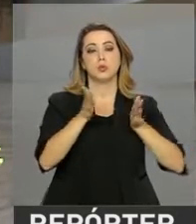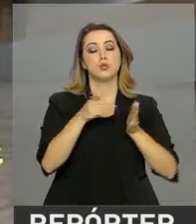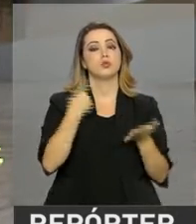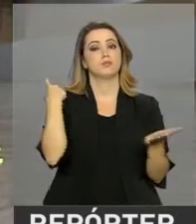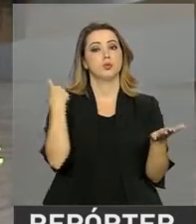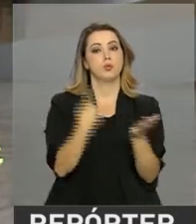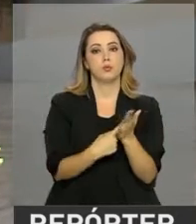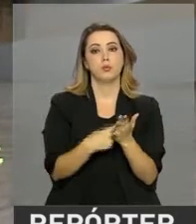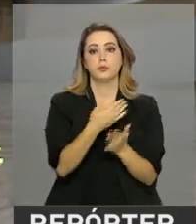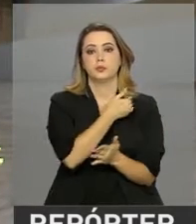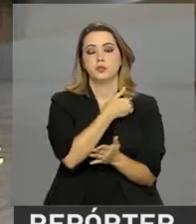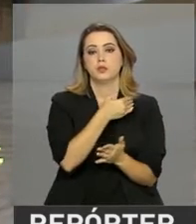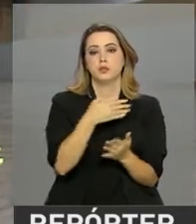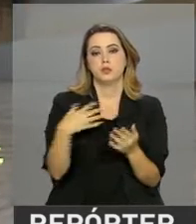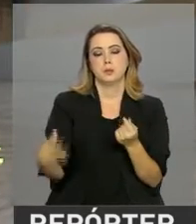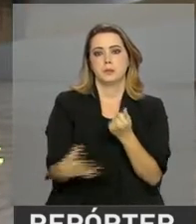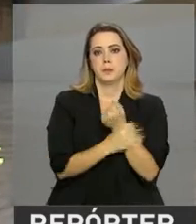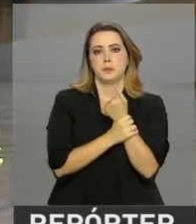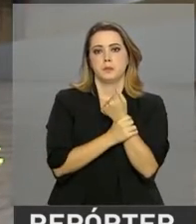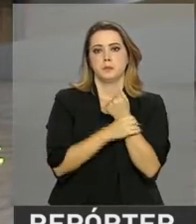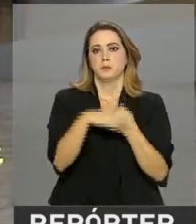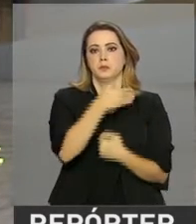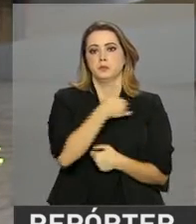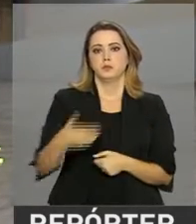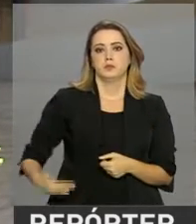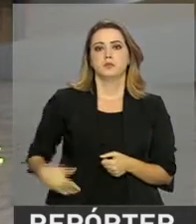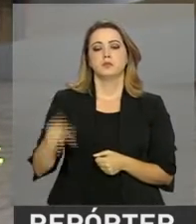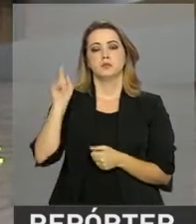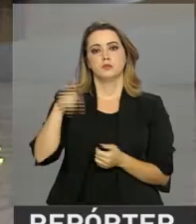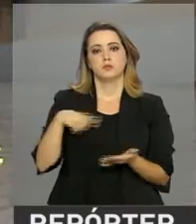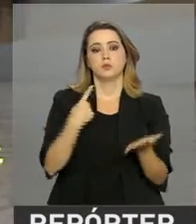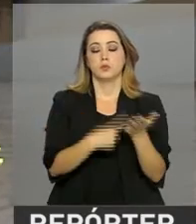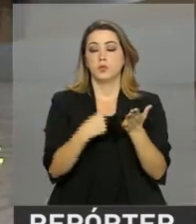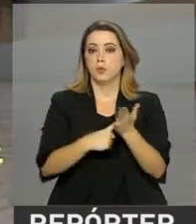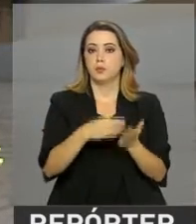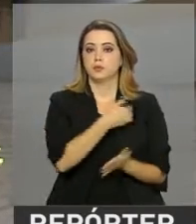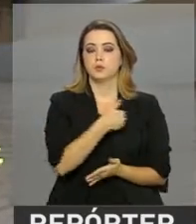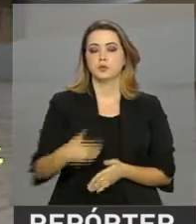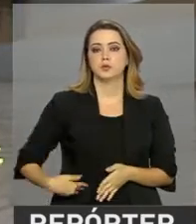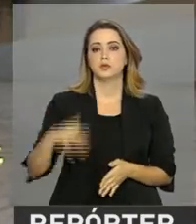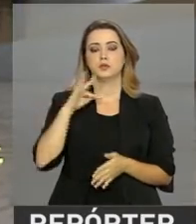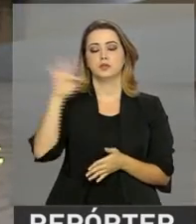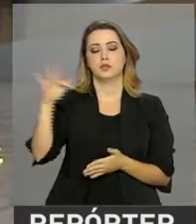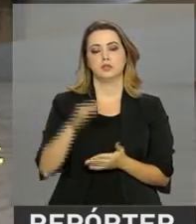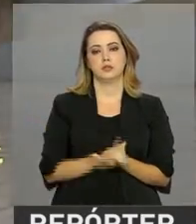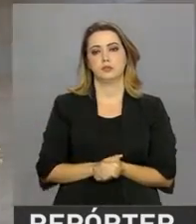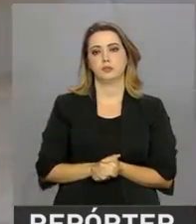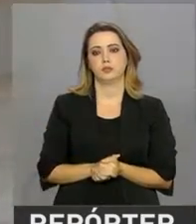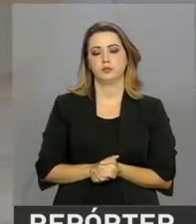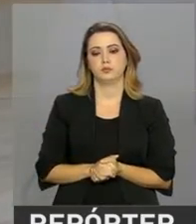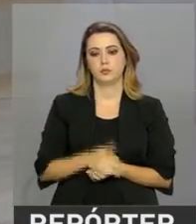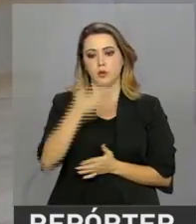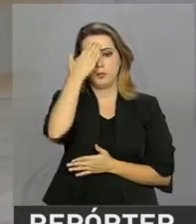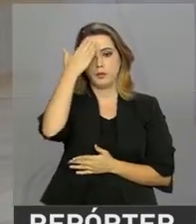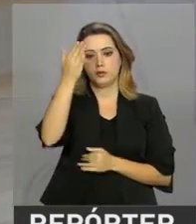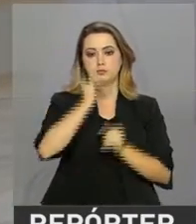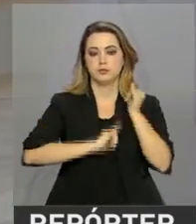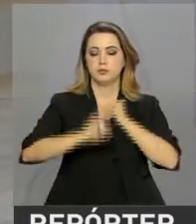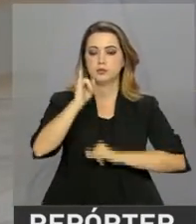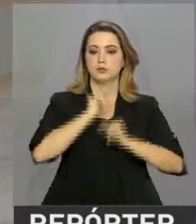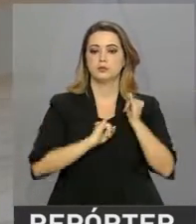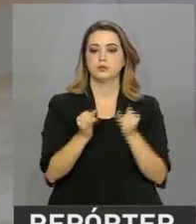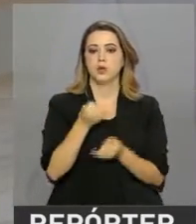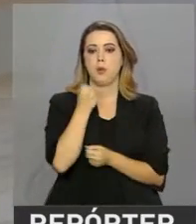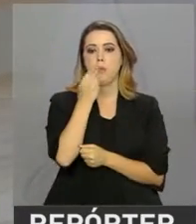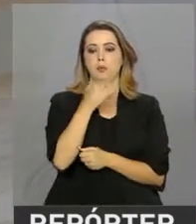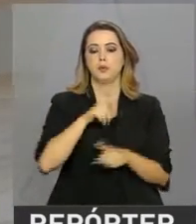que a questão da segurança pública é um compromisso do governo federal. Eu volto com você no estúdio, Zé Luiz. Obrigado, Paulo Lasalve, pelas